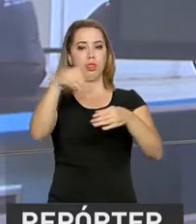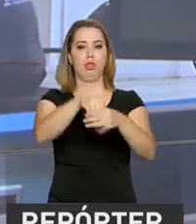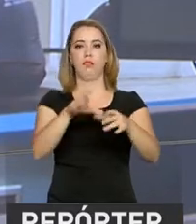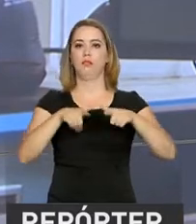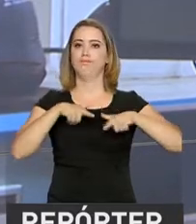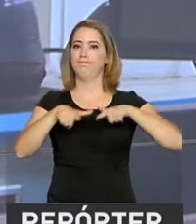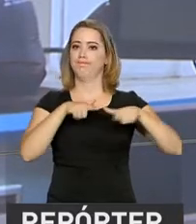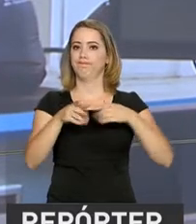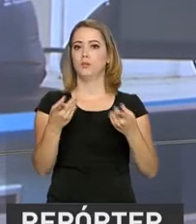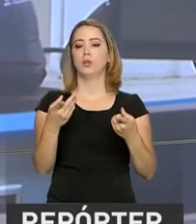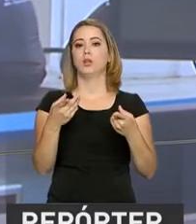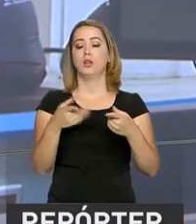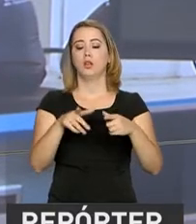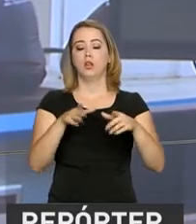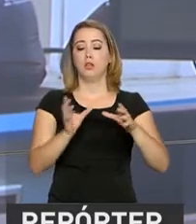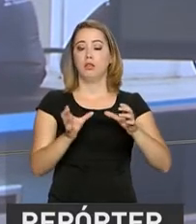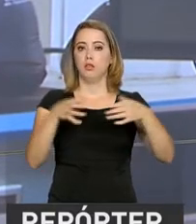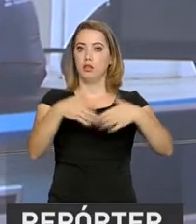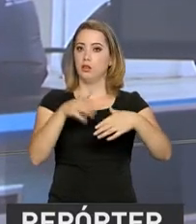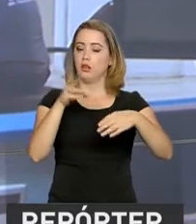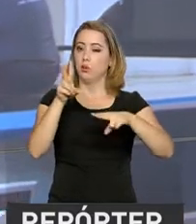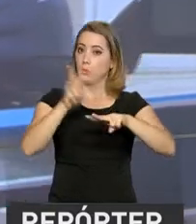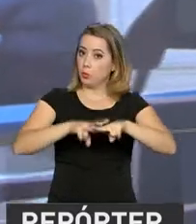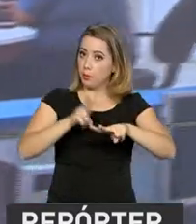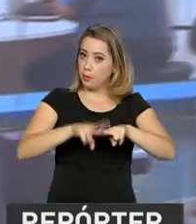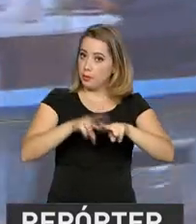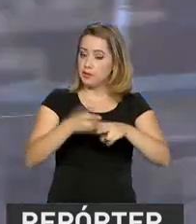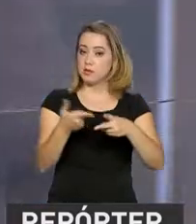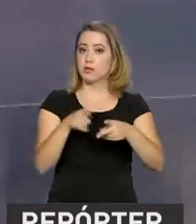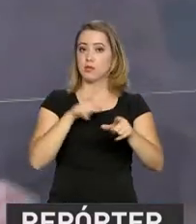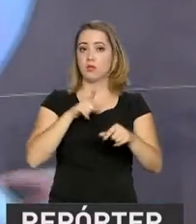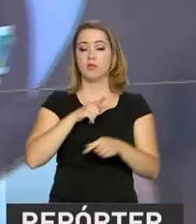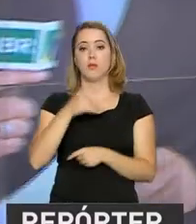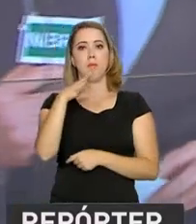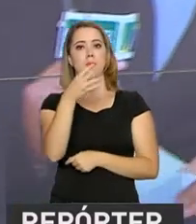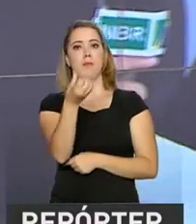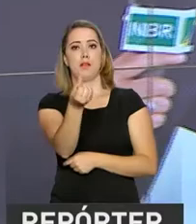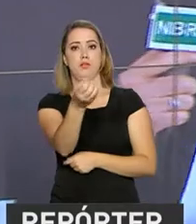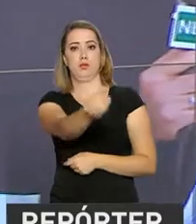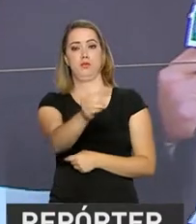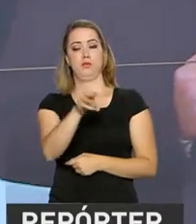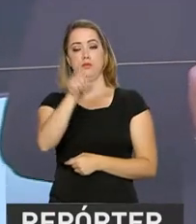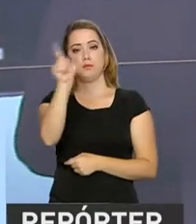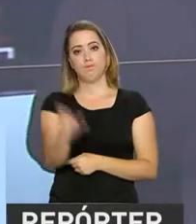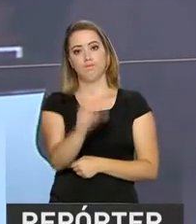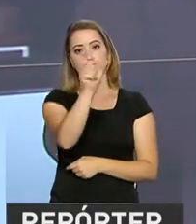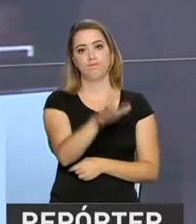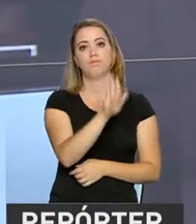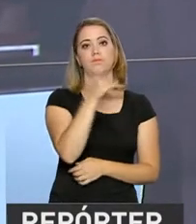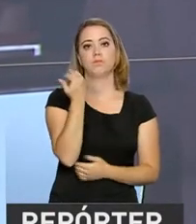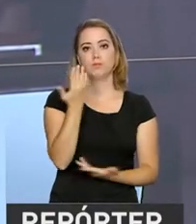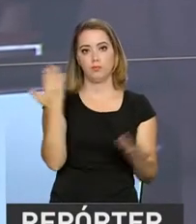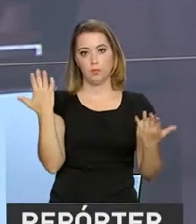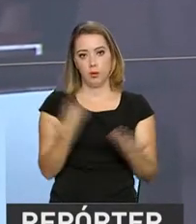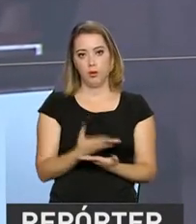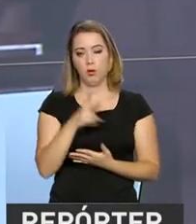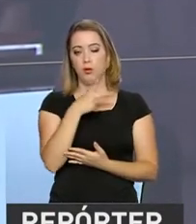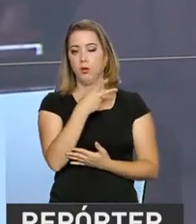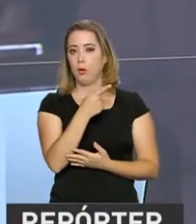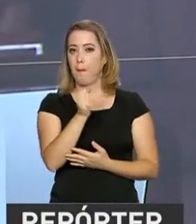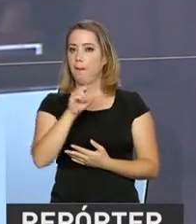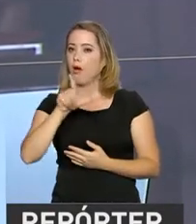pelo menos 60 mortos o repórter paulo la sálvia tem outras informações pra gente direto do palácio planalto paulo